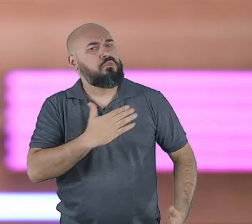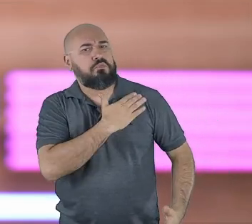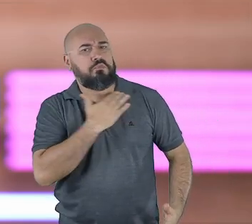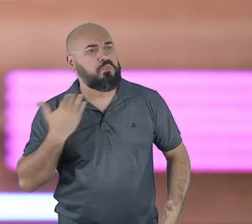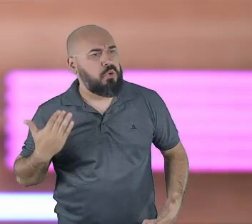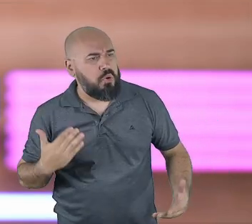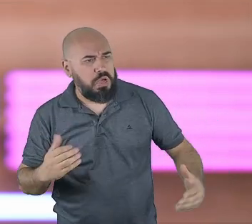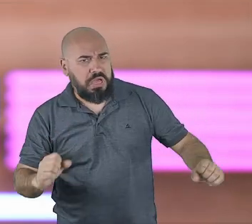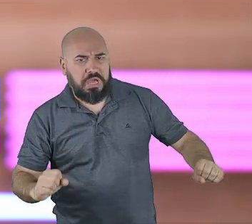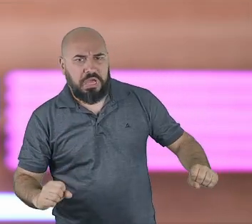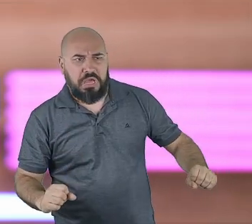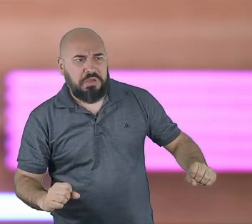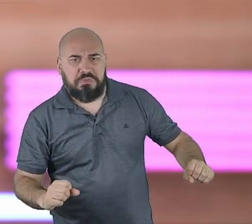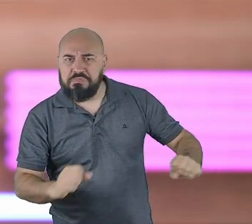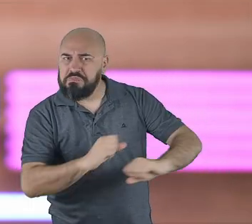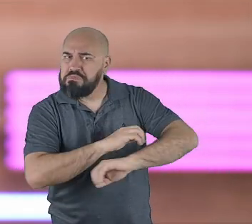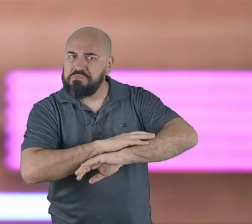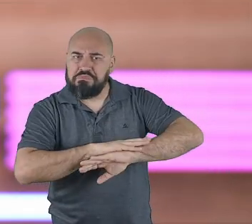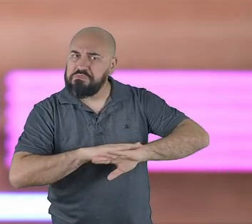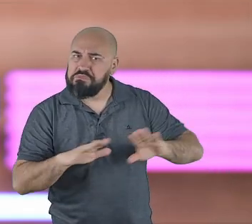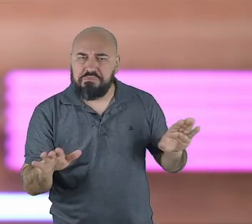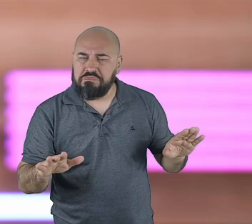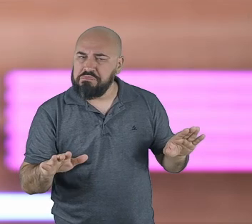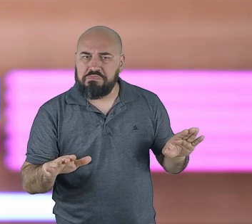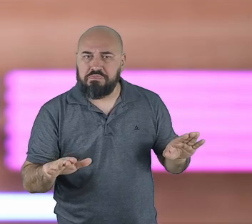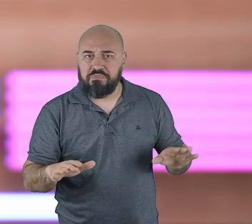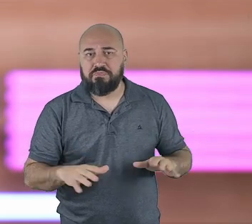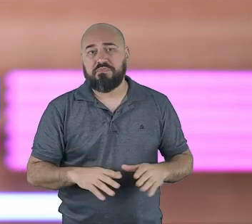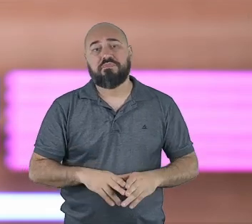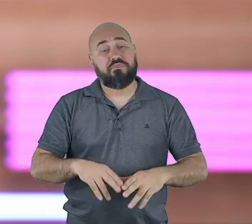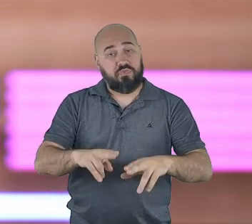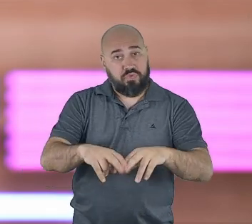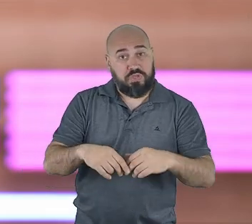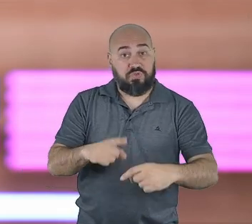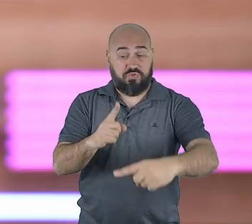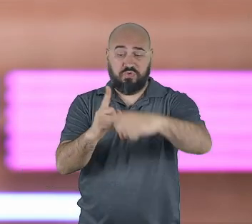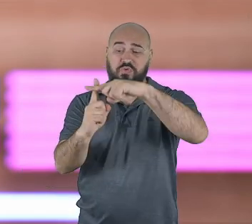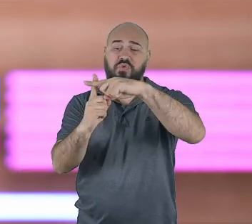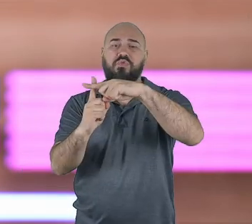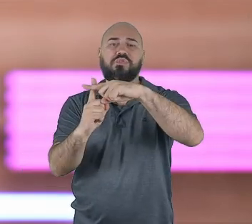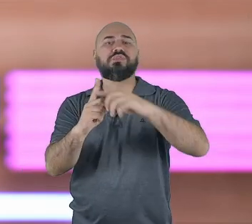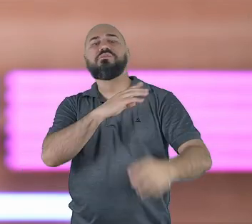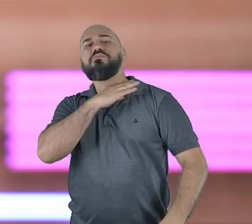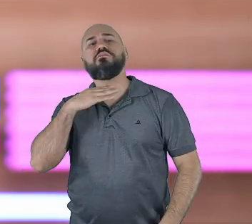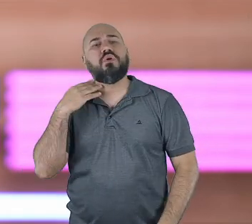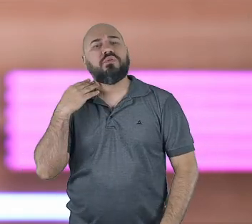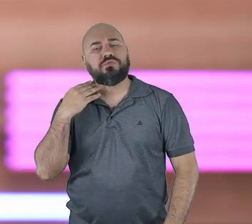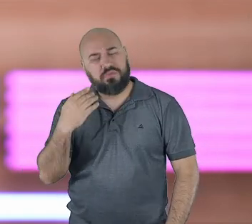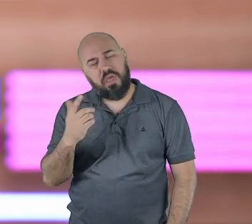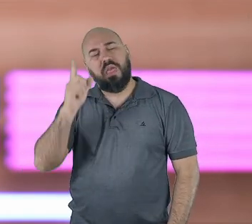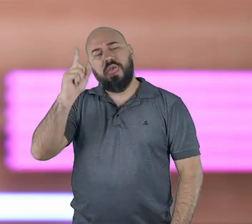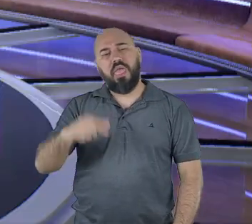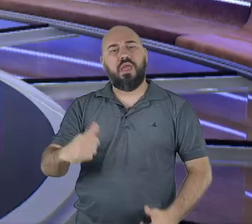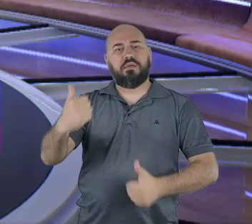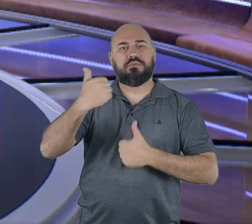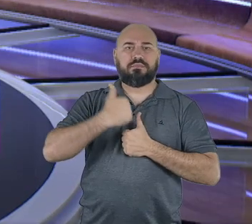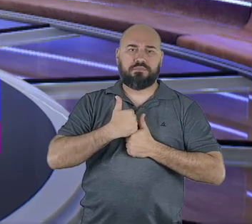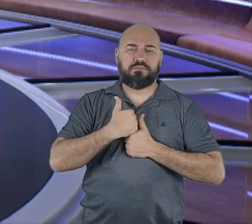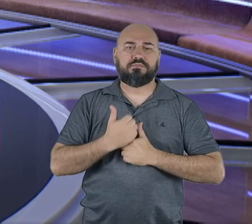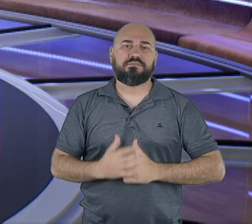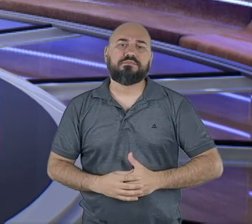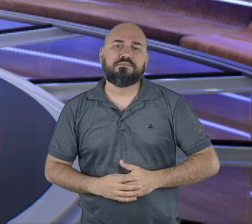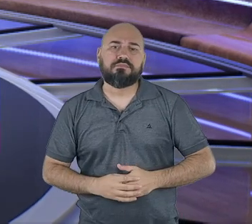ira. Em outras palavras, a cruz no Calvário é a grande troca. Os